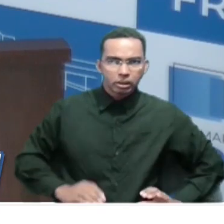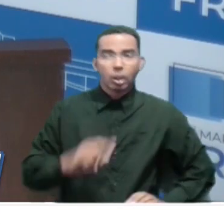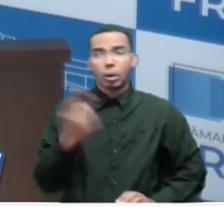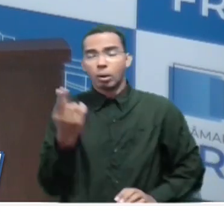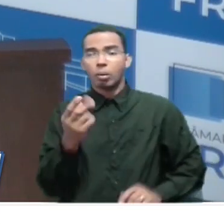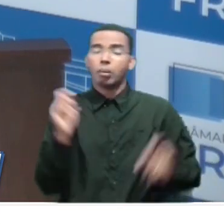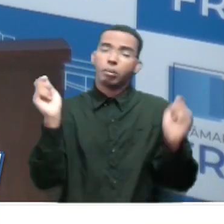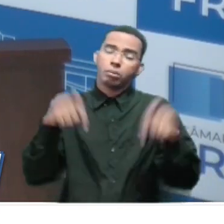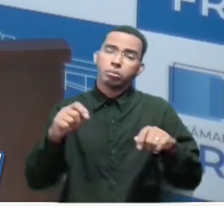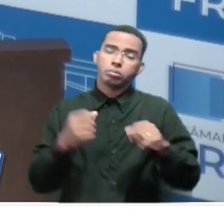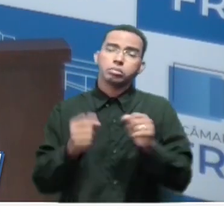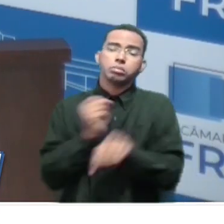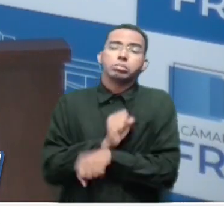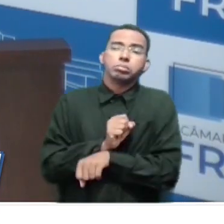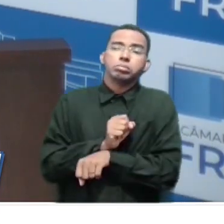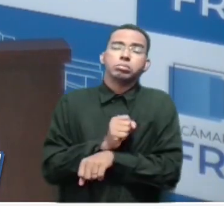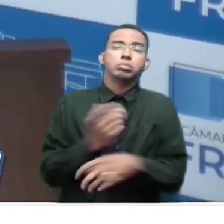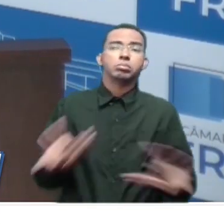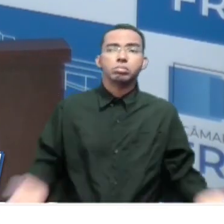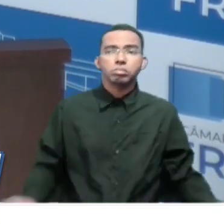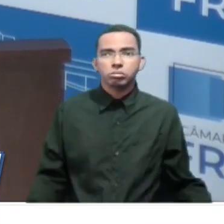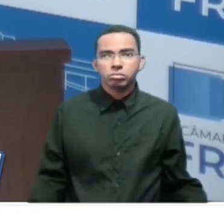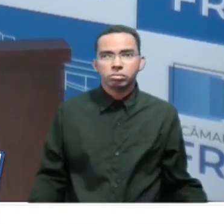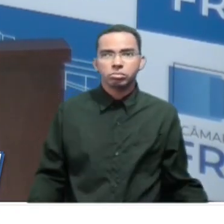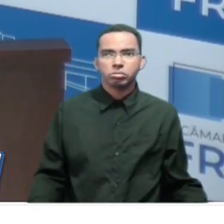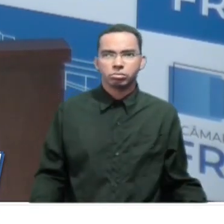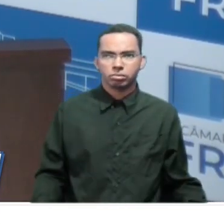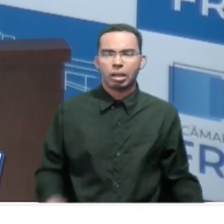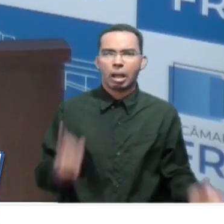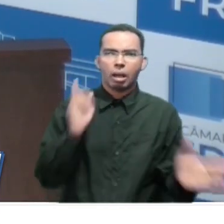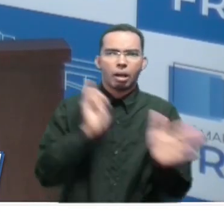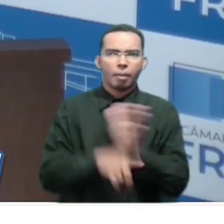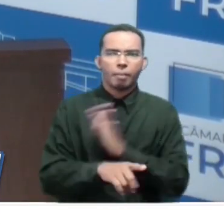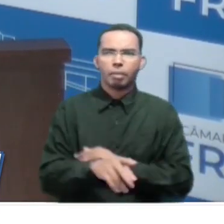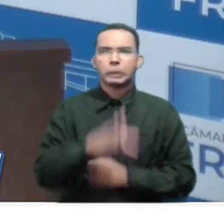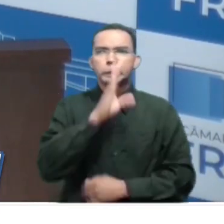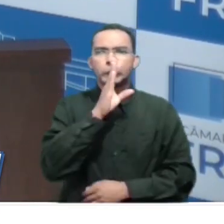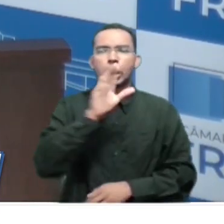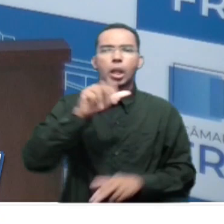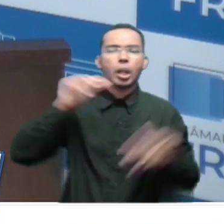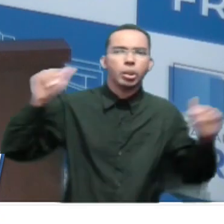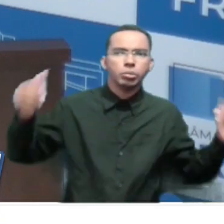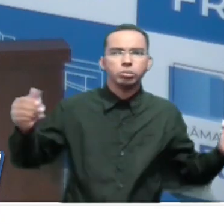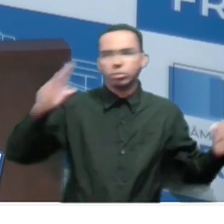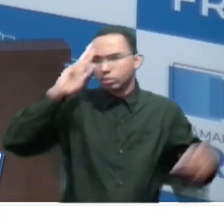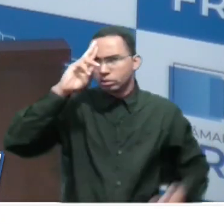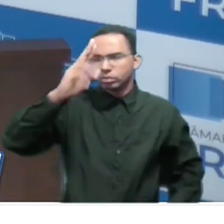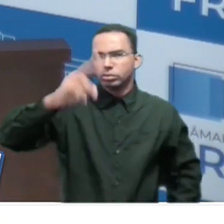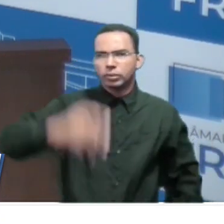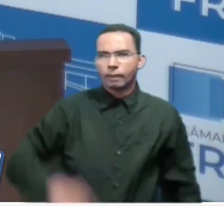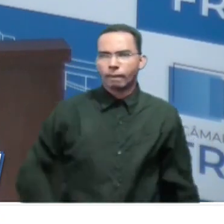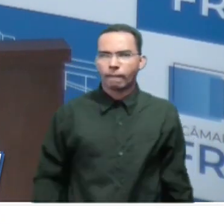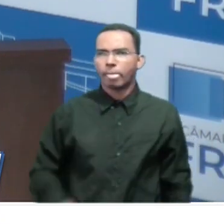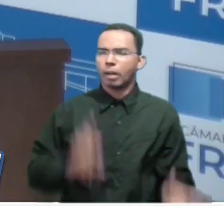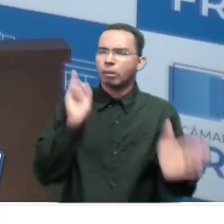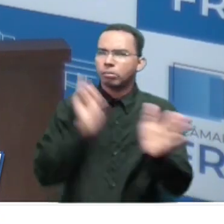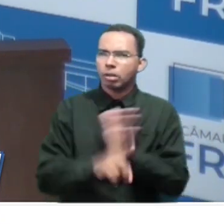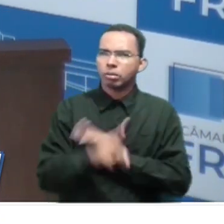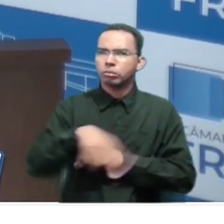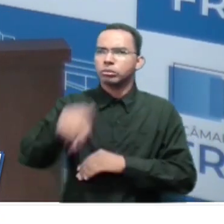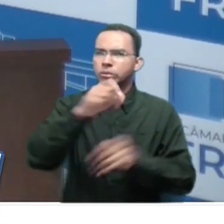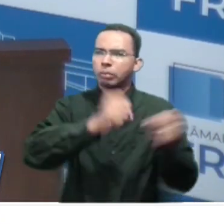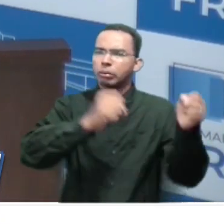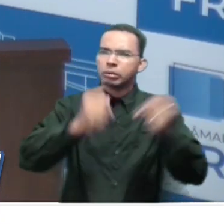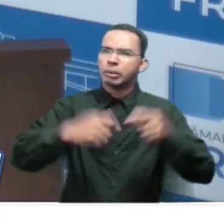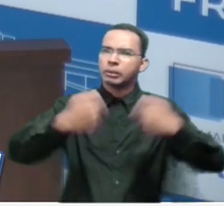possível imobilizá-lo? Essa é a pergunta que não quer se calar, senhores. Essa é a pergunta que o poder público tem